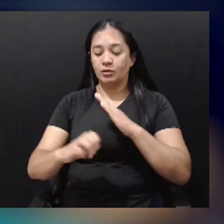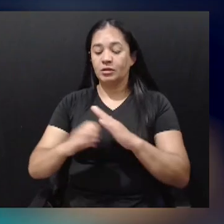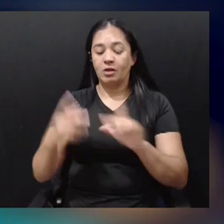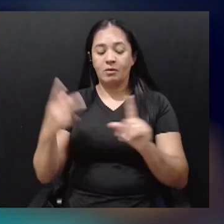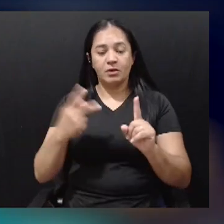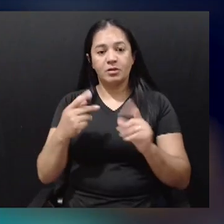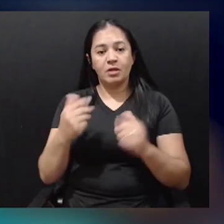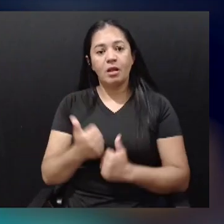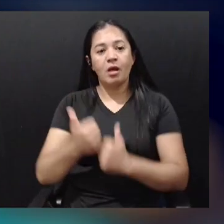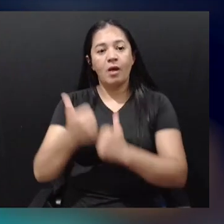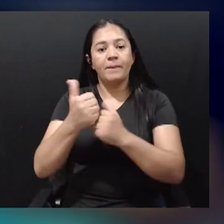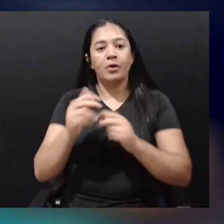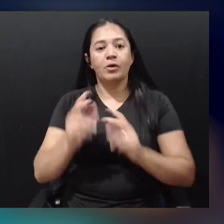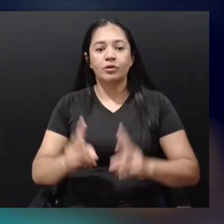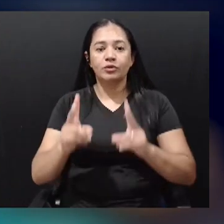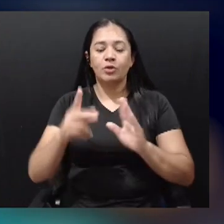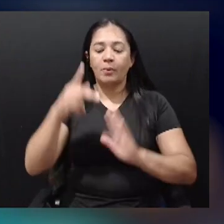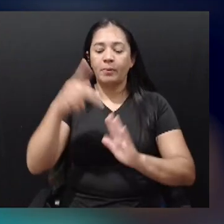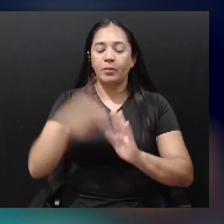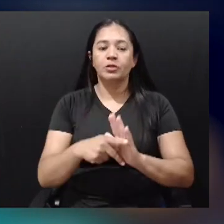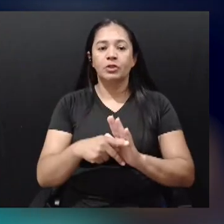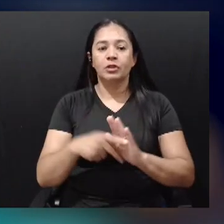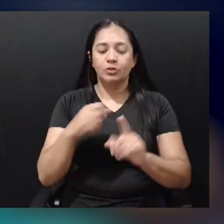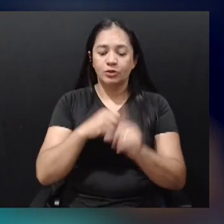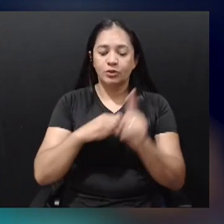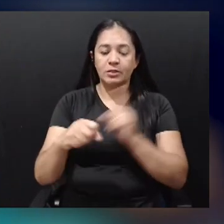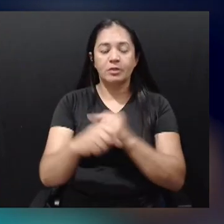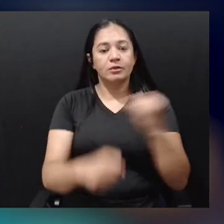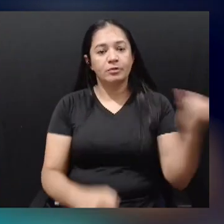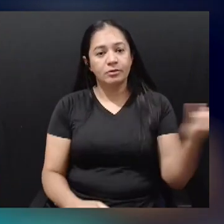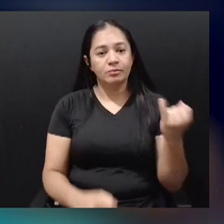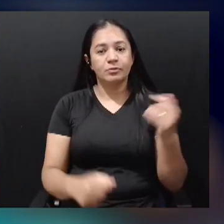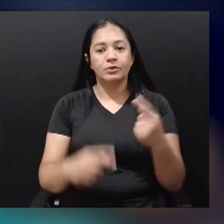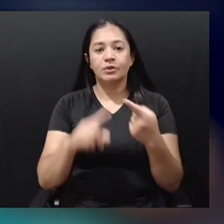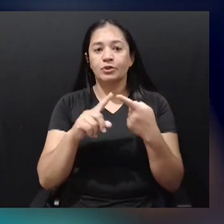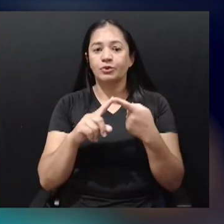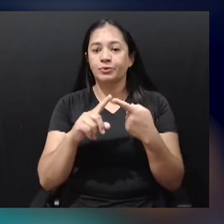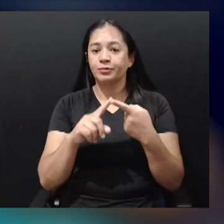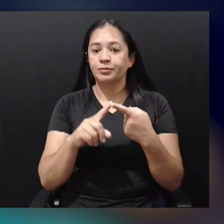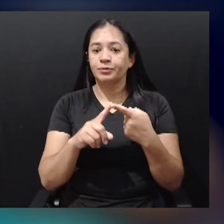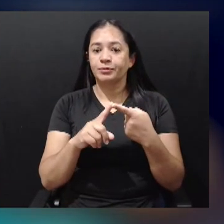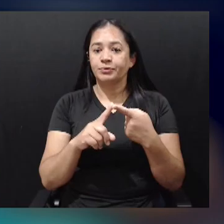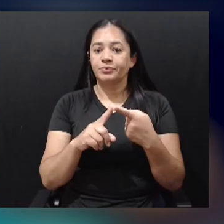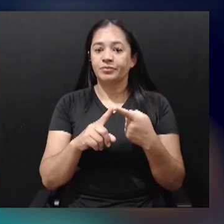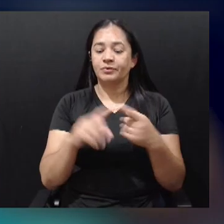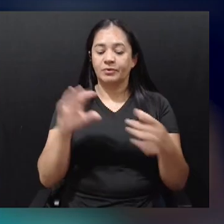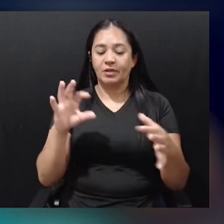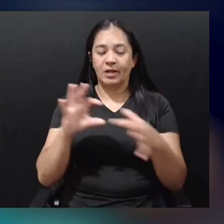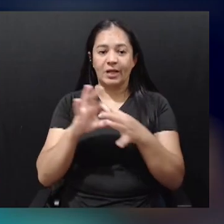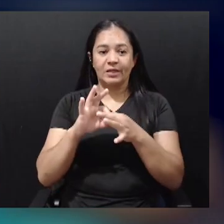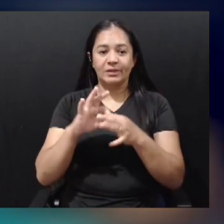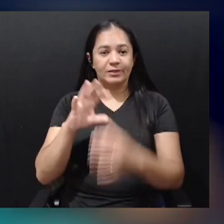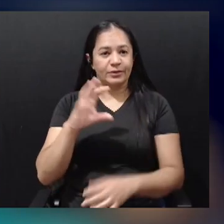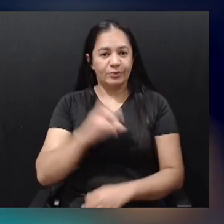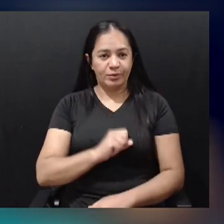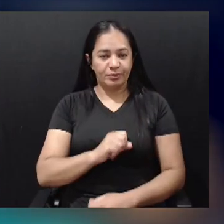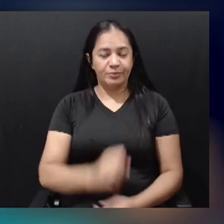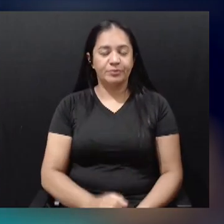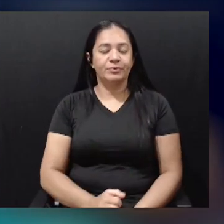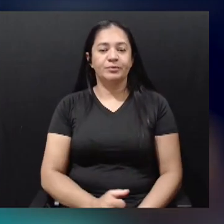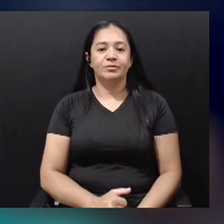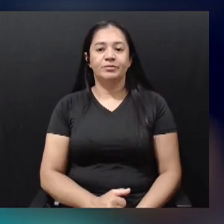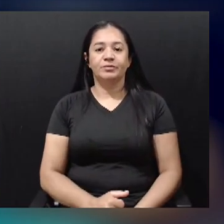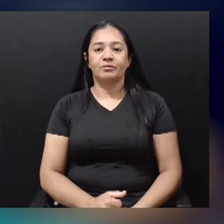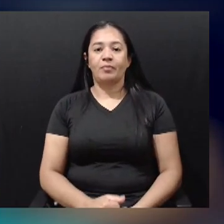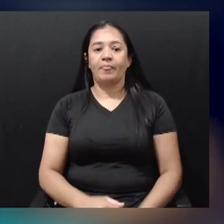importantes projetos sociais, entre eles o projeto Aliança do Amor, que oferece jantares aos